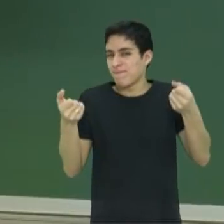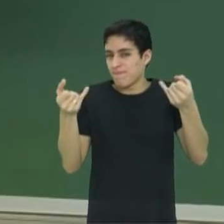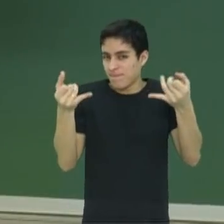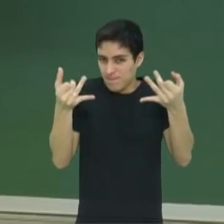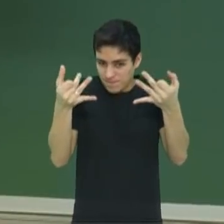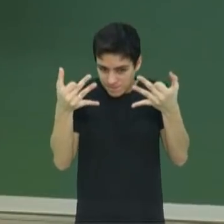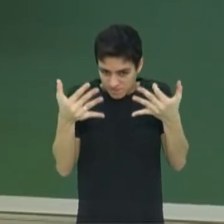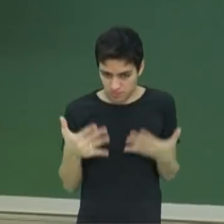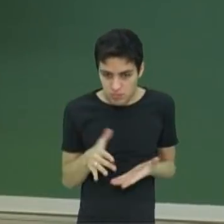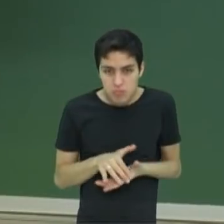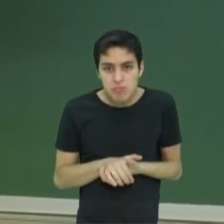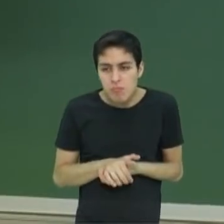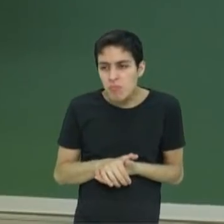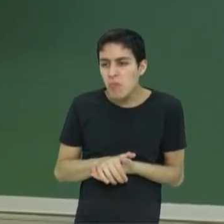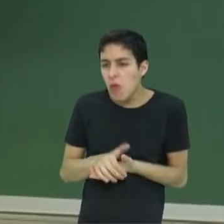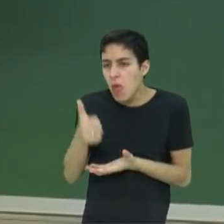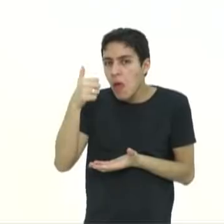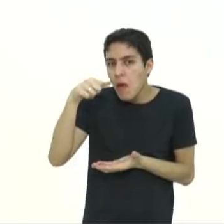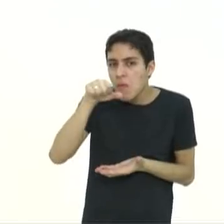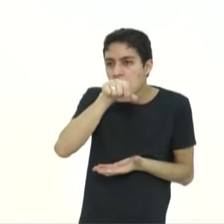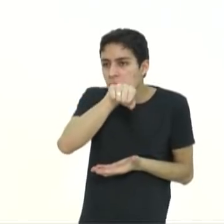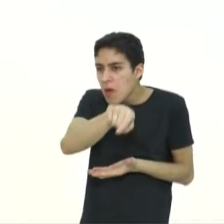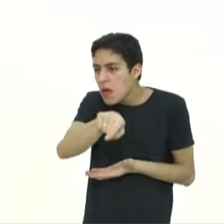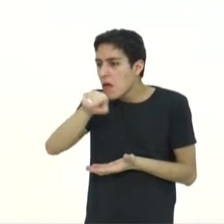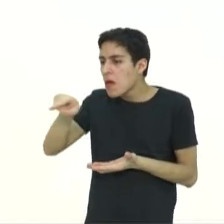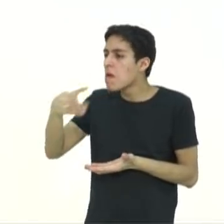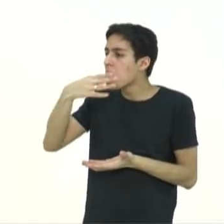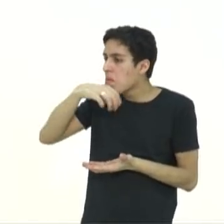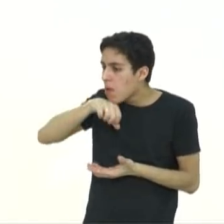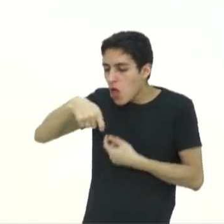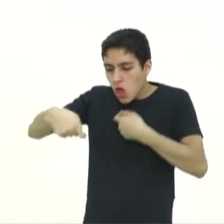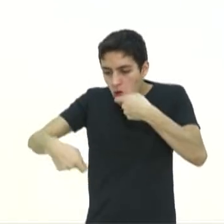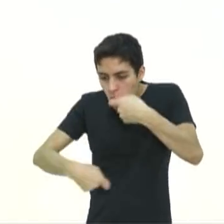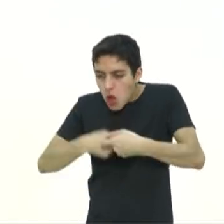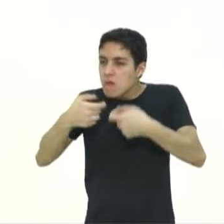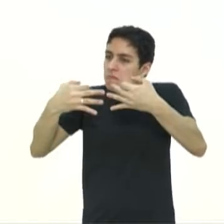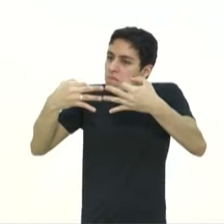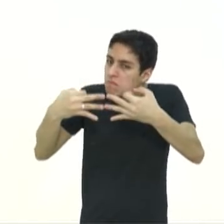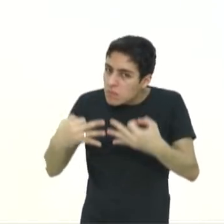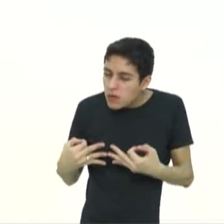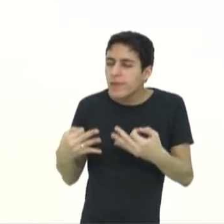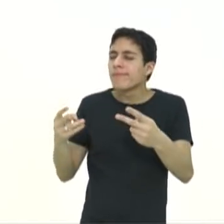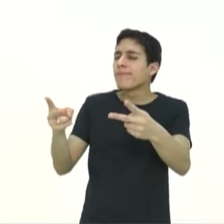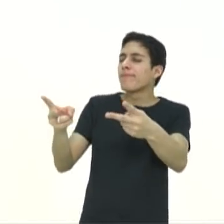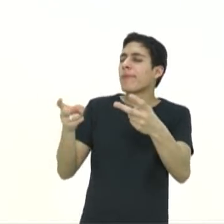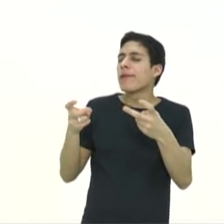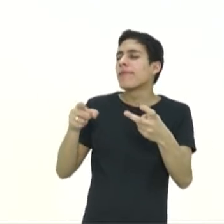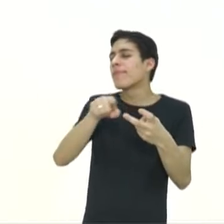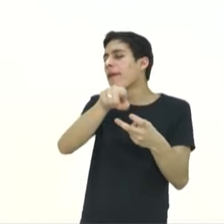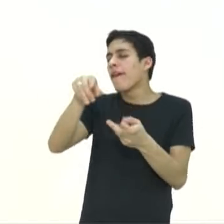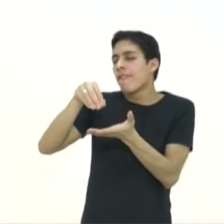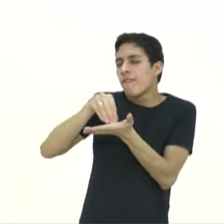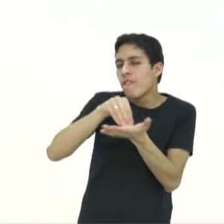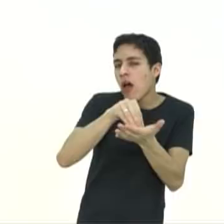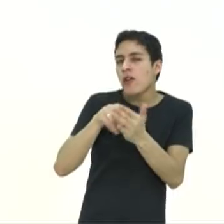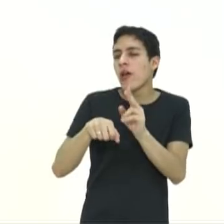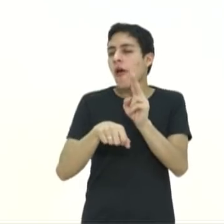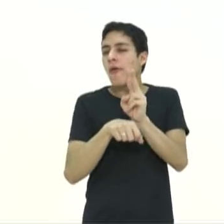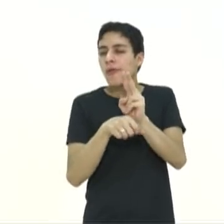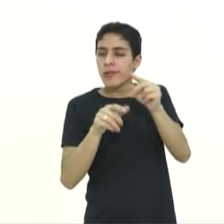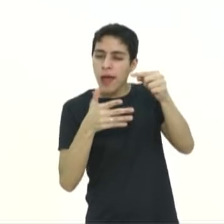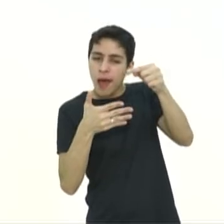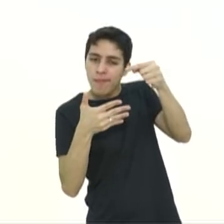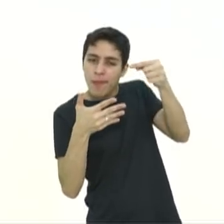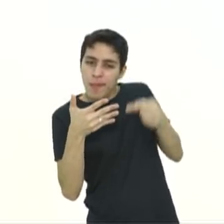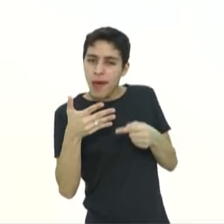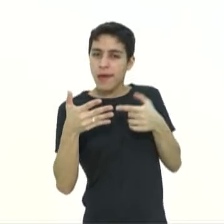Apesar dos pais se alimentarem com verduras e legumes, fica subentendido que eles não realizam outros cuidados com a saúde,